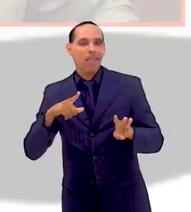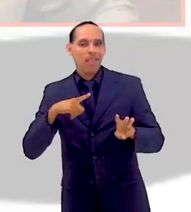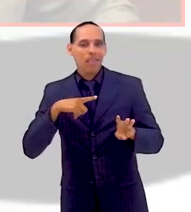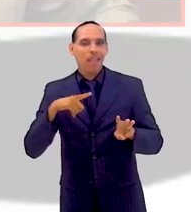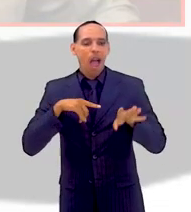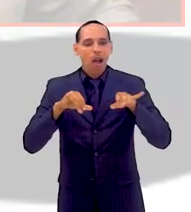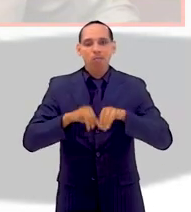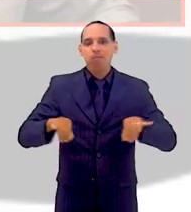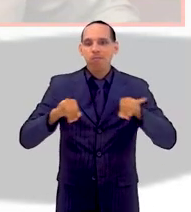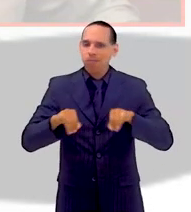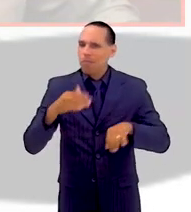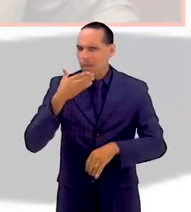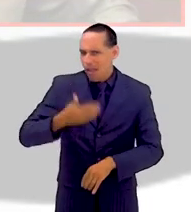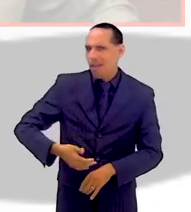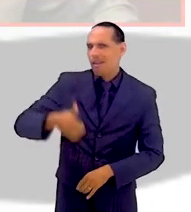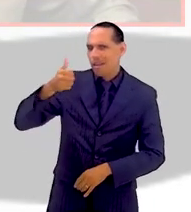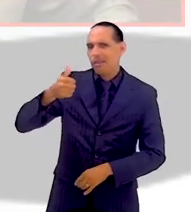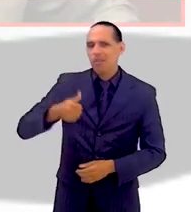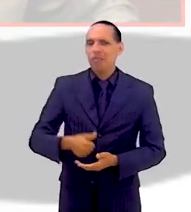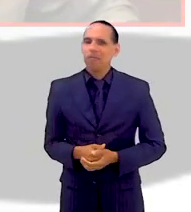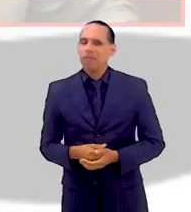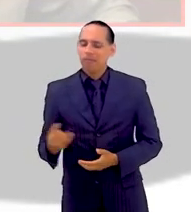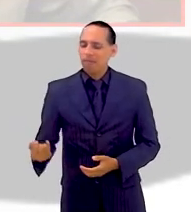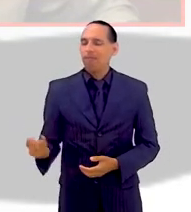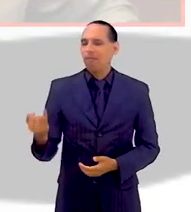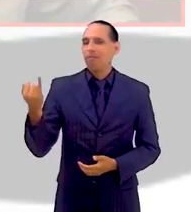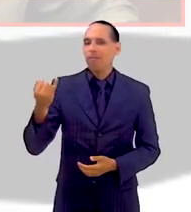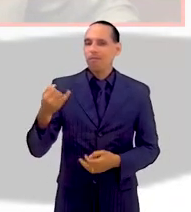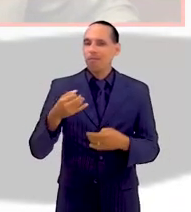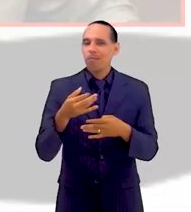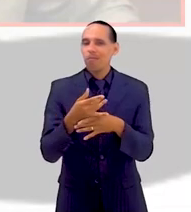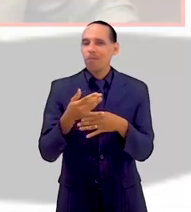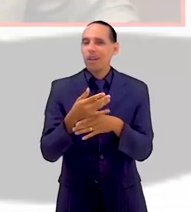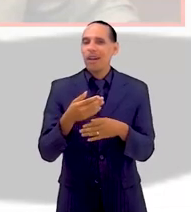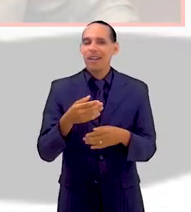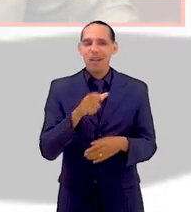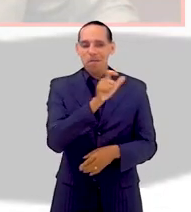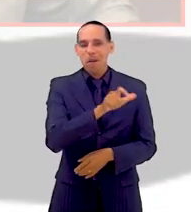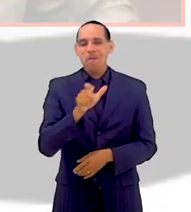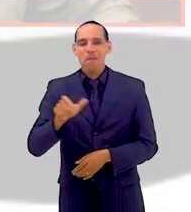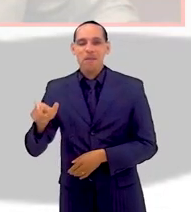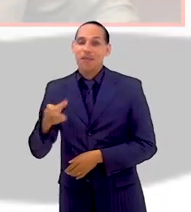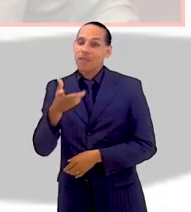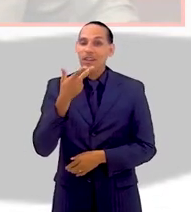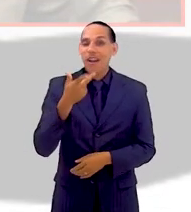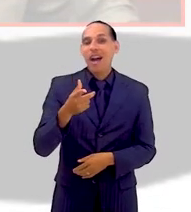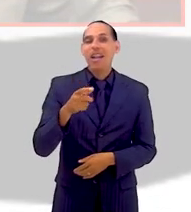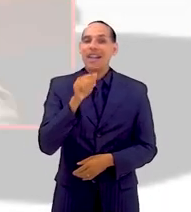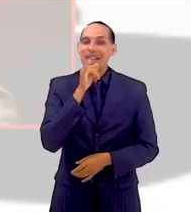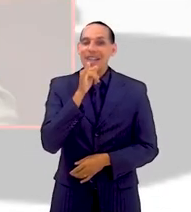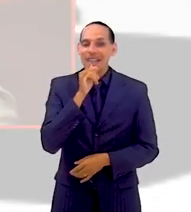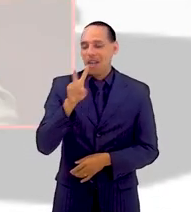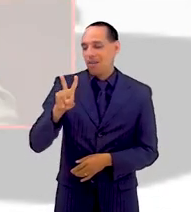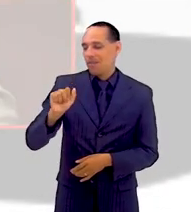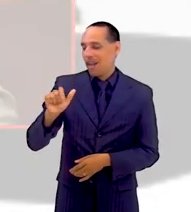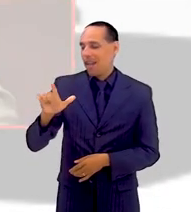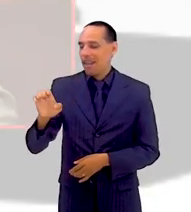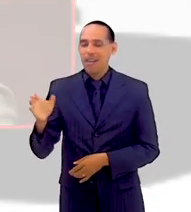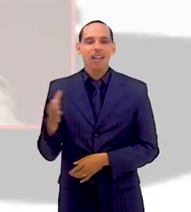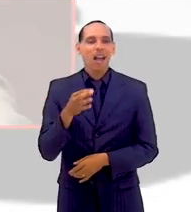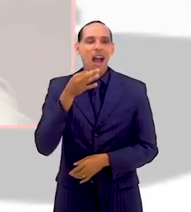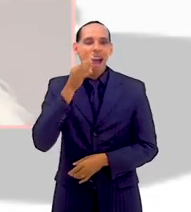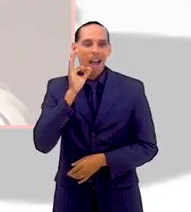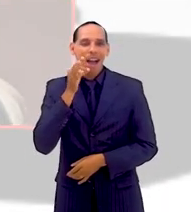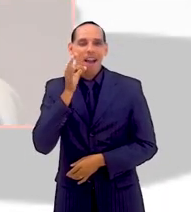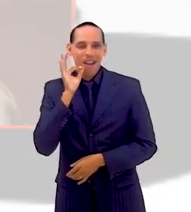tem uma divulgação icônica, importante desses municípios. Você citou o Vale do Café. O Vale do Café se consolidou como